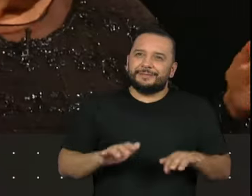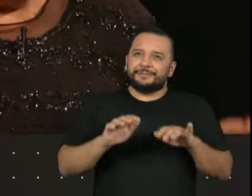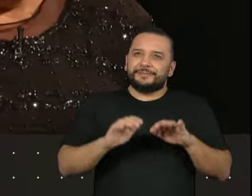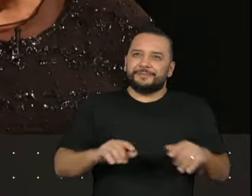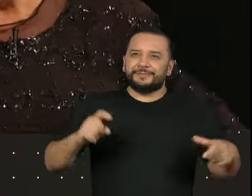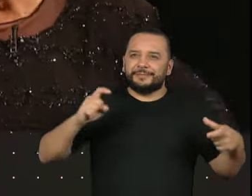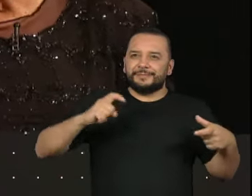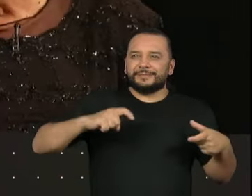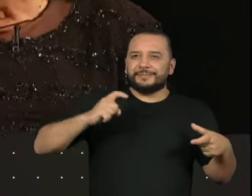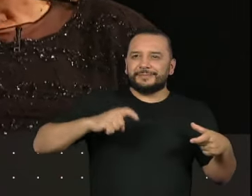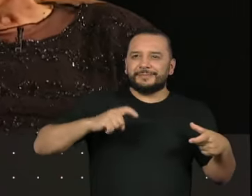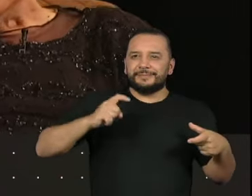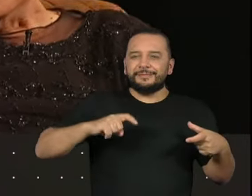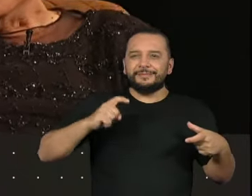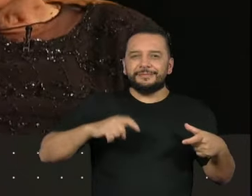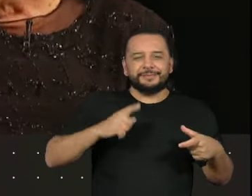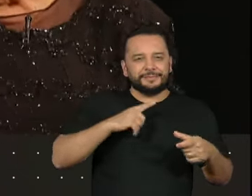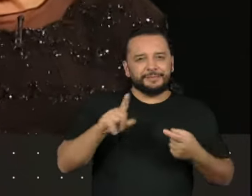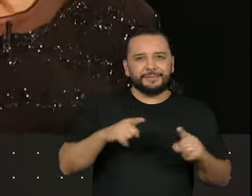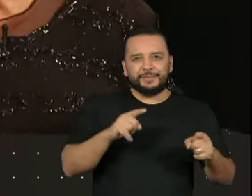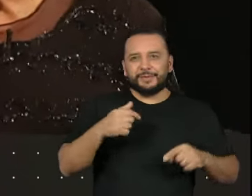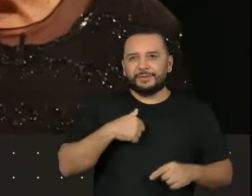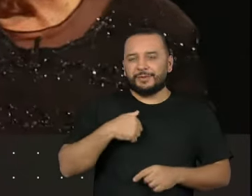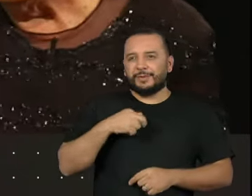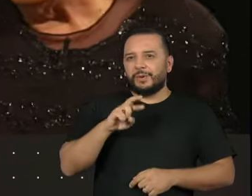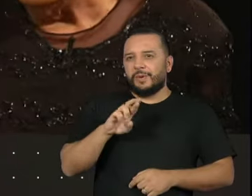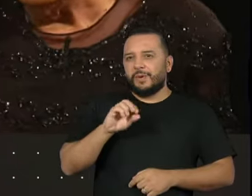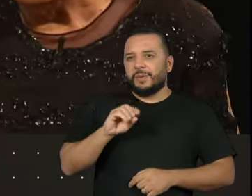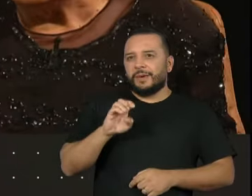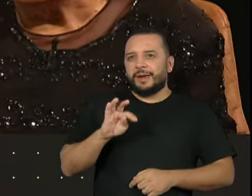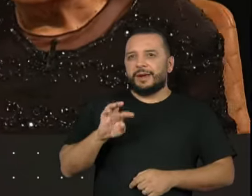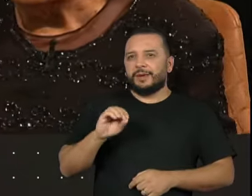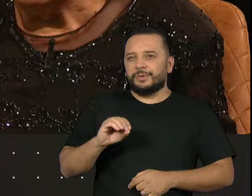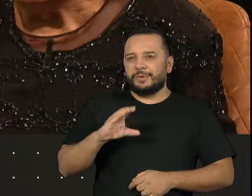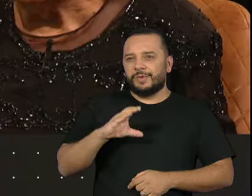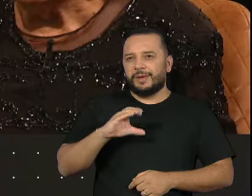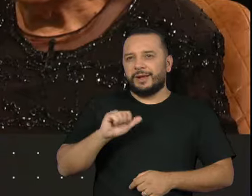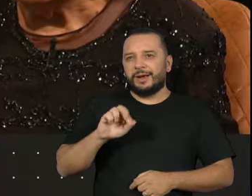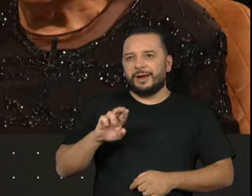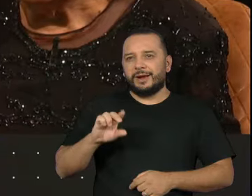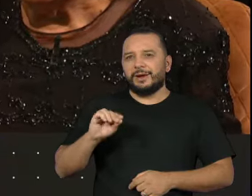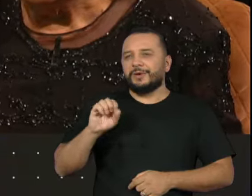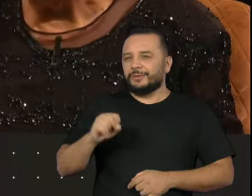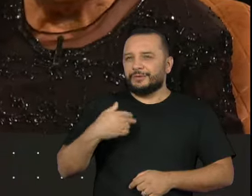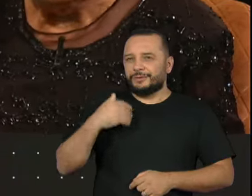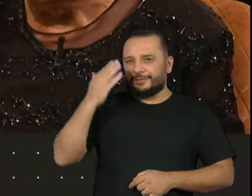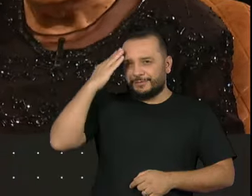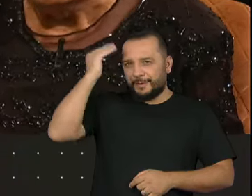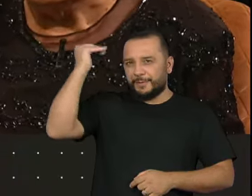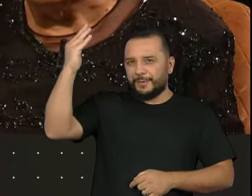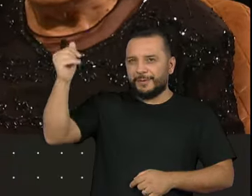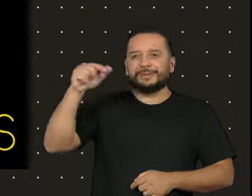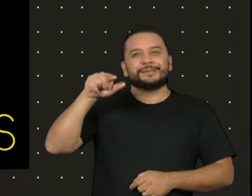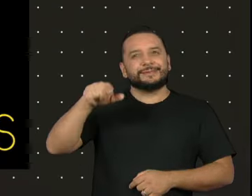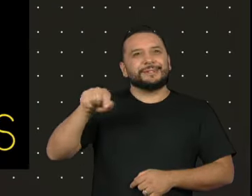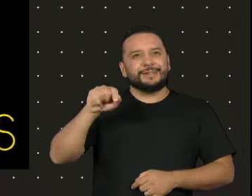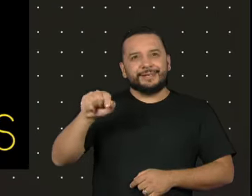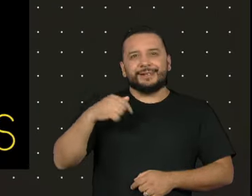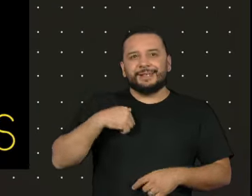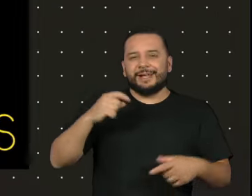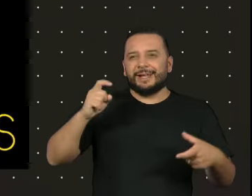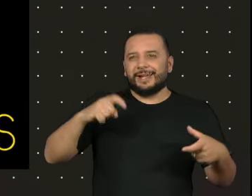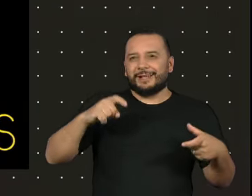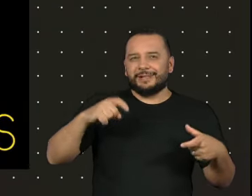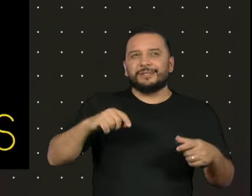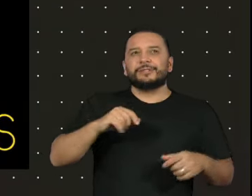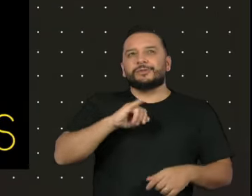uma música do Roberto Carlos. Ficou famosíssima aquela gravação dela, e músicas